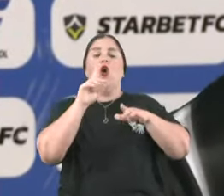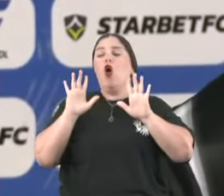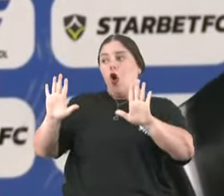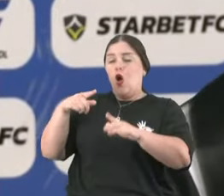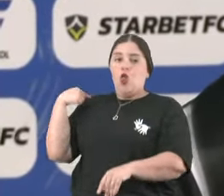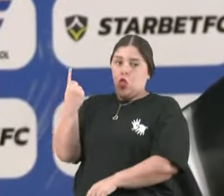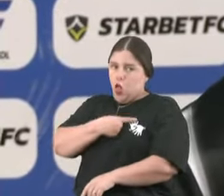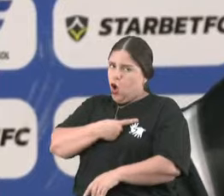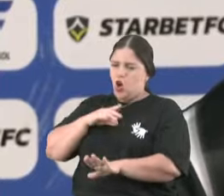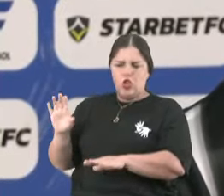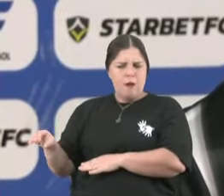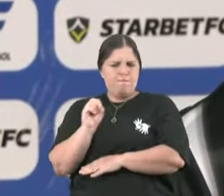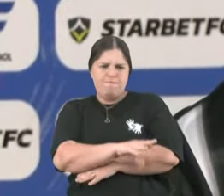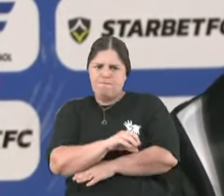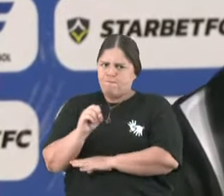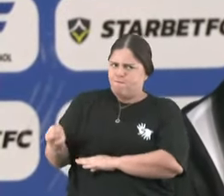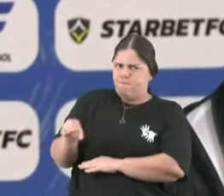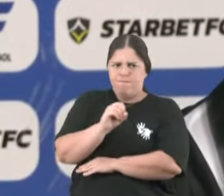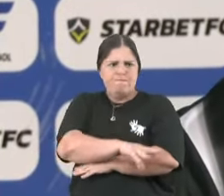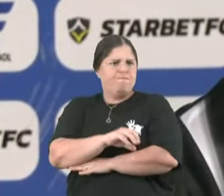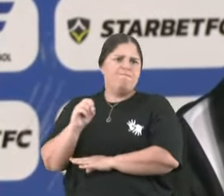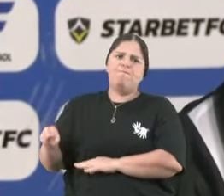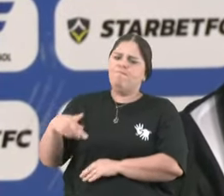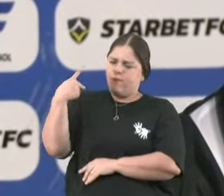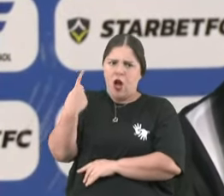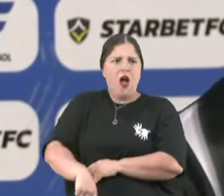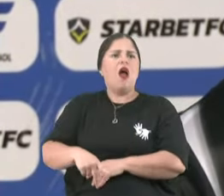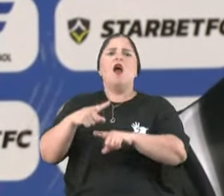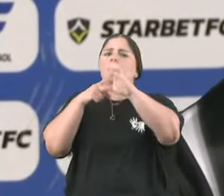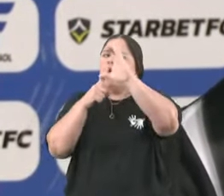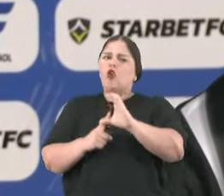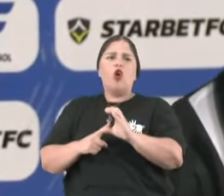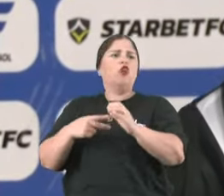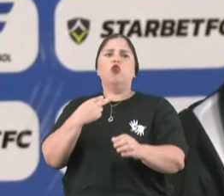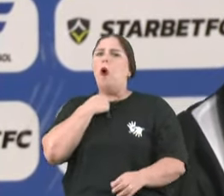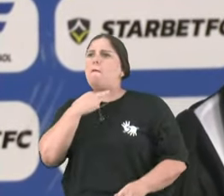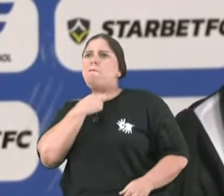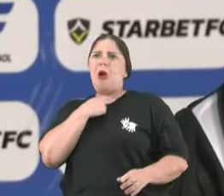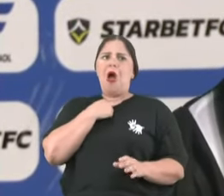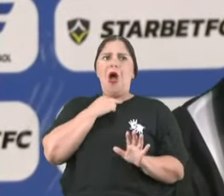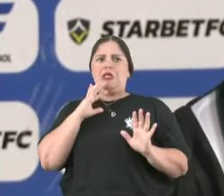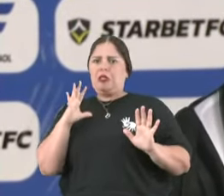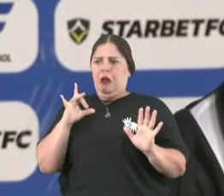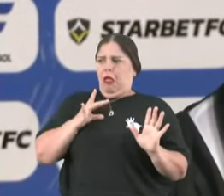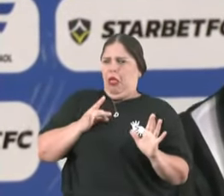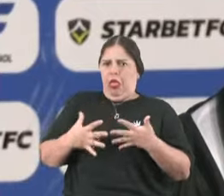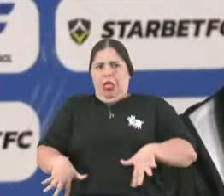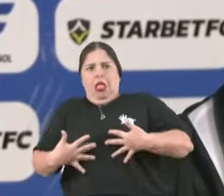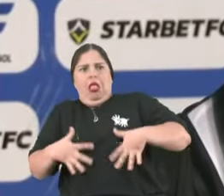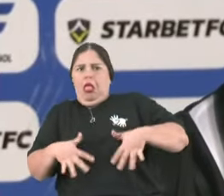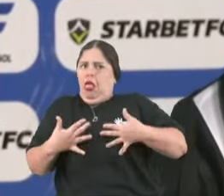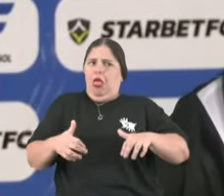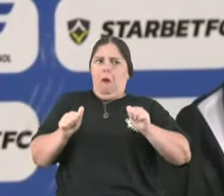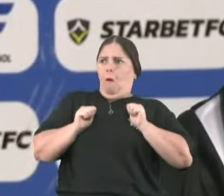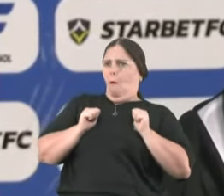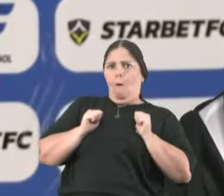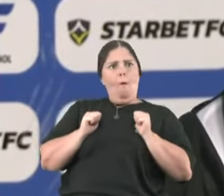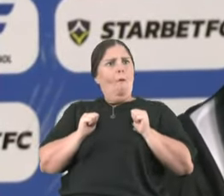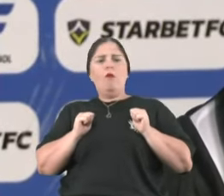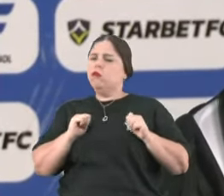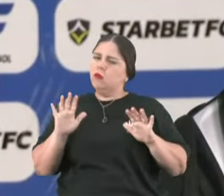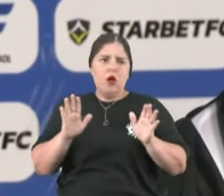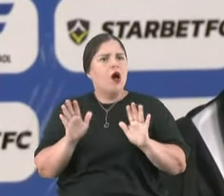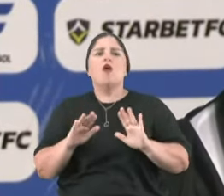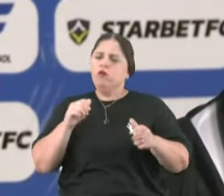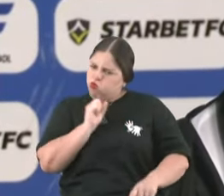que a gente vem impondo no decorrer do campeonato. Não adianta a gente se acovardar e ficar um pouco lá atrás. A gente tem que sair para poder jogar e tentar pressionar o